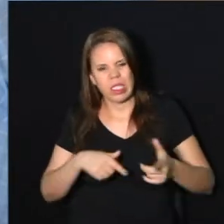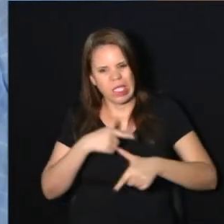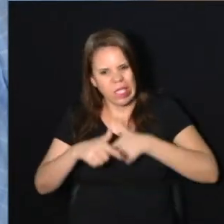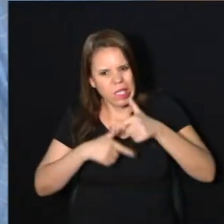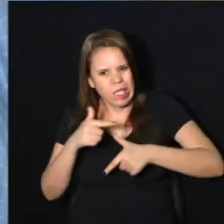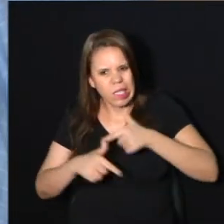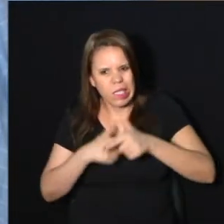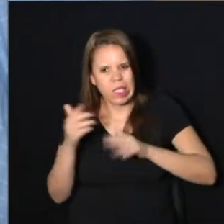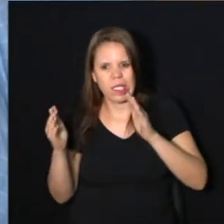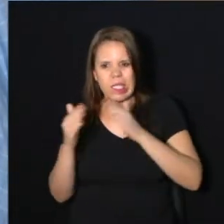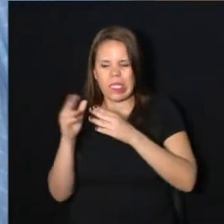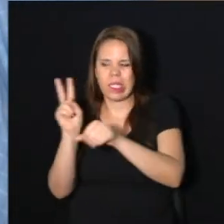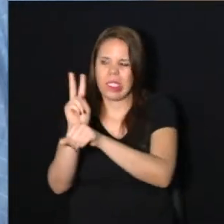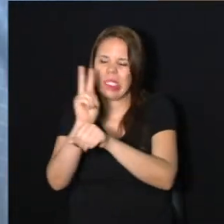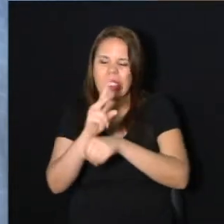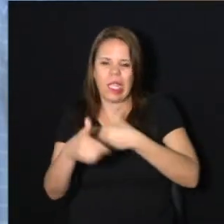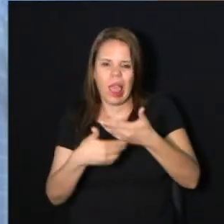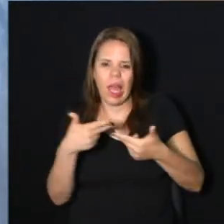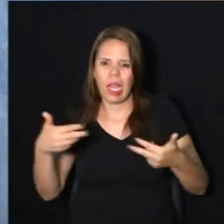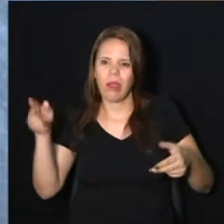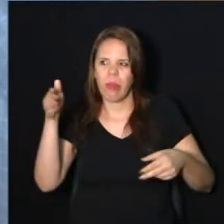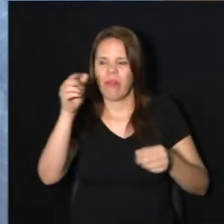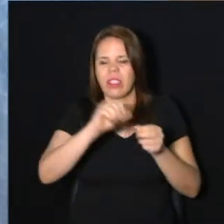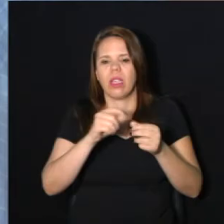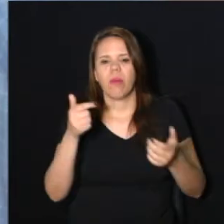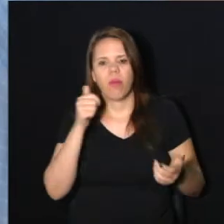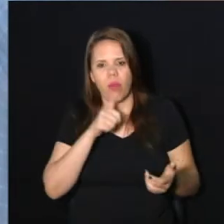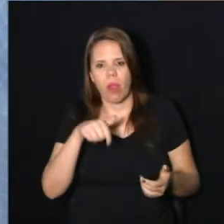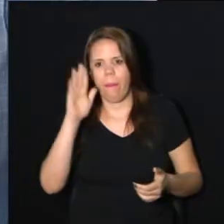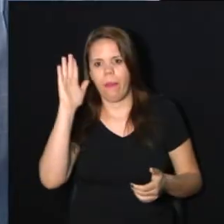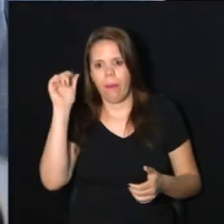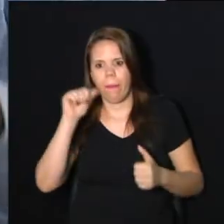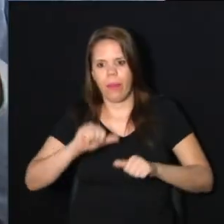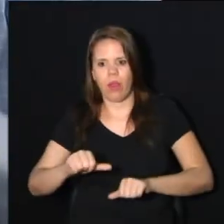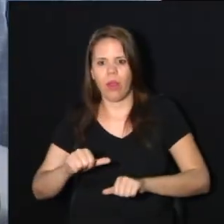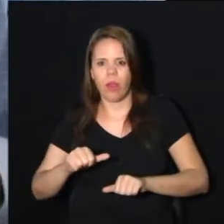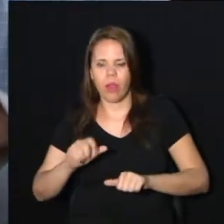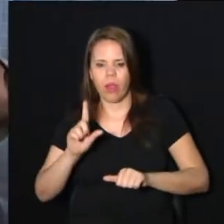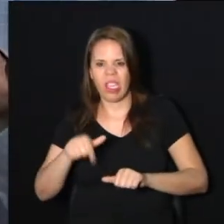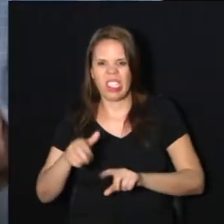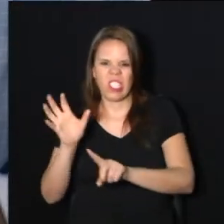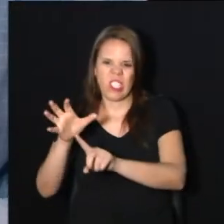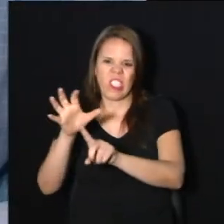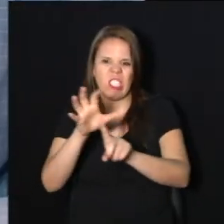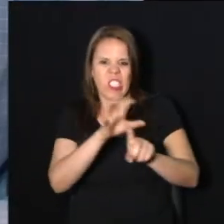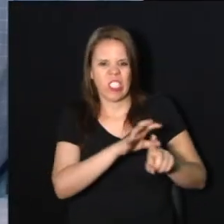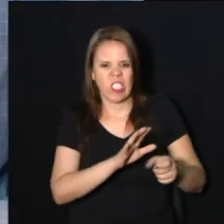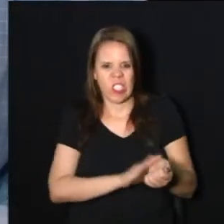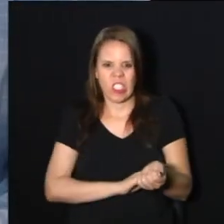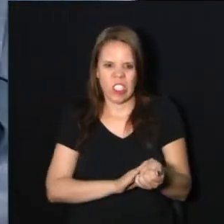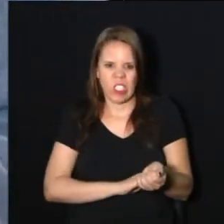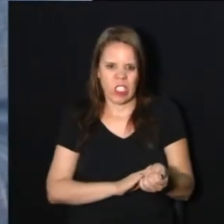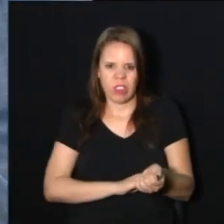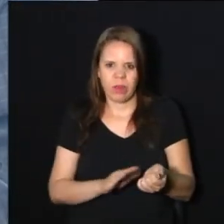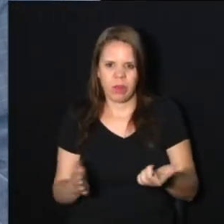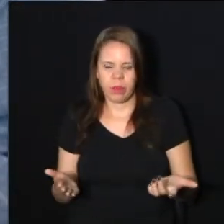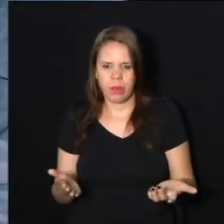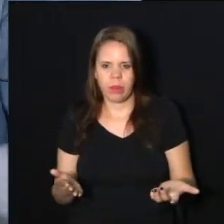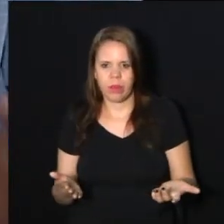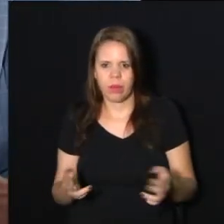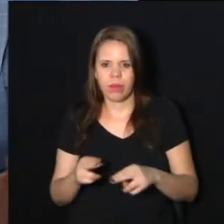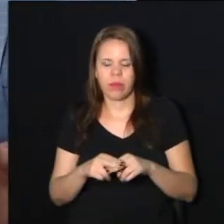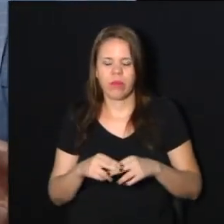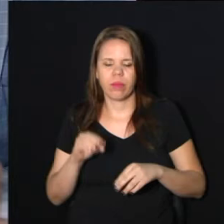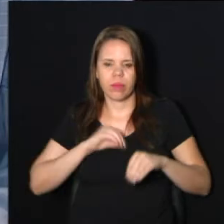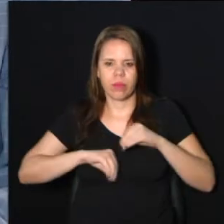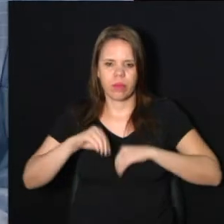trabalho, casa, como fica? Eu acho que no caso das mulheres é muito pior. E essa pressão, esse estresse todo, são os que causam a